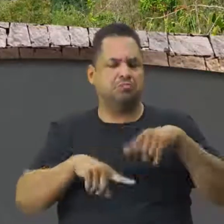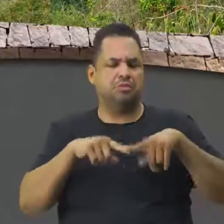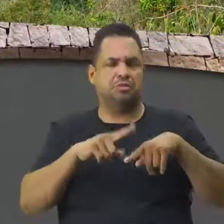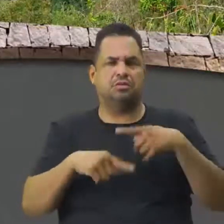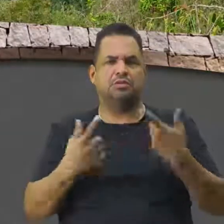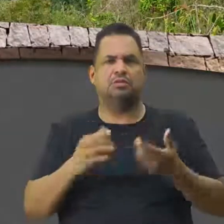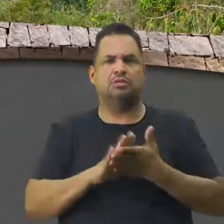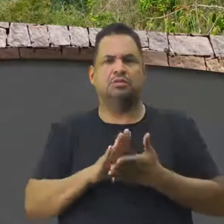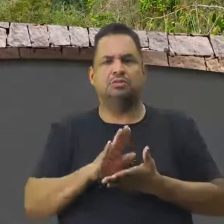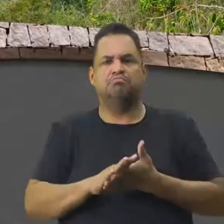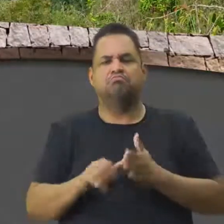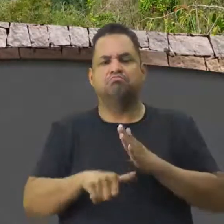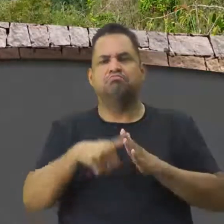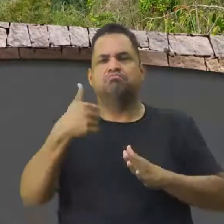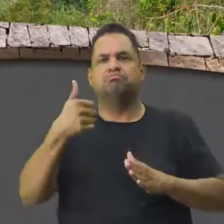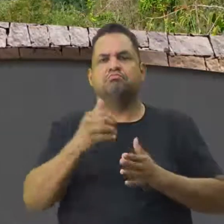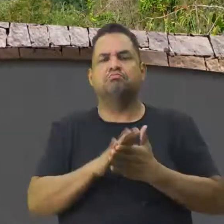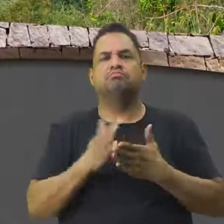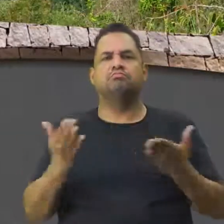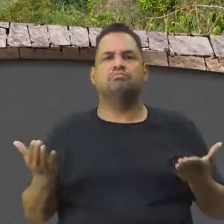Nesse mesmo tempo,